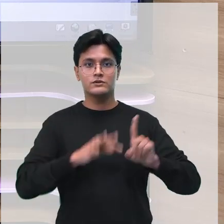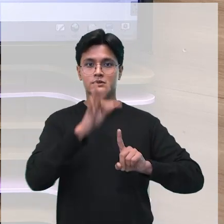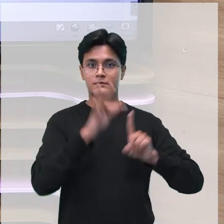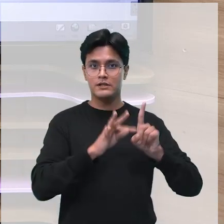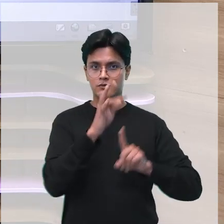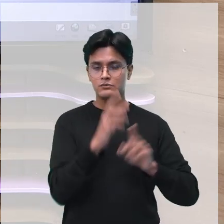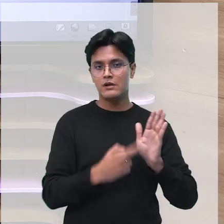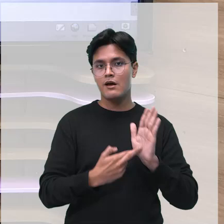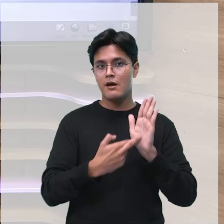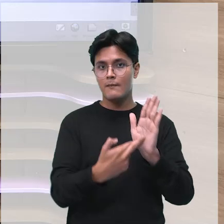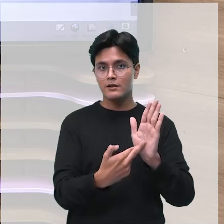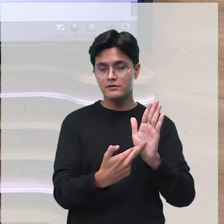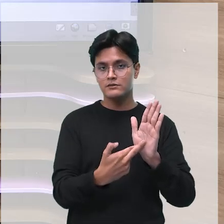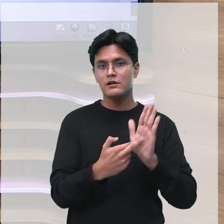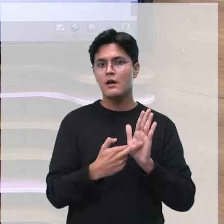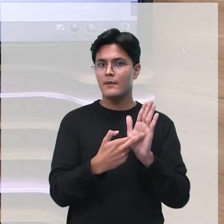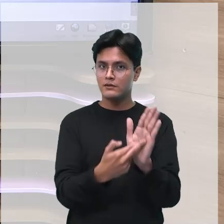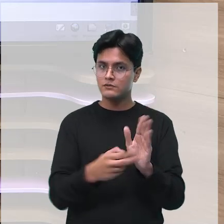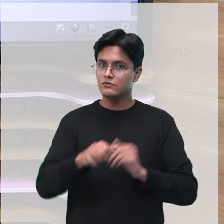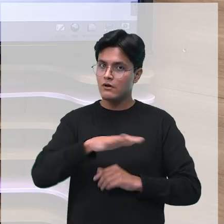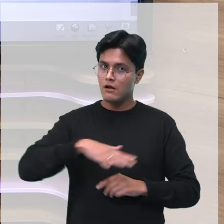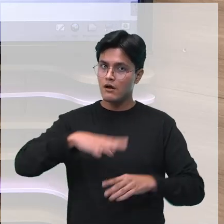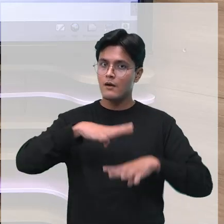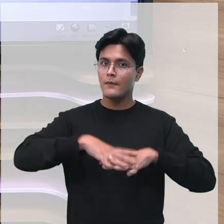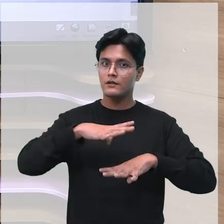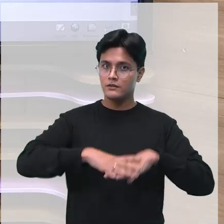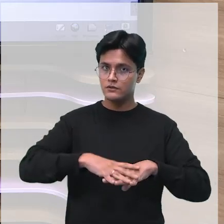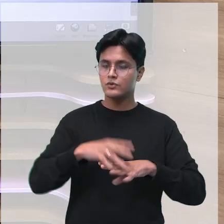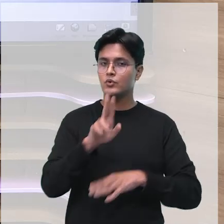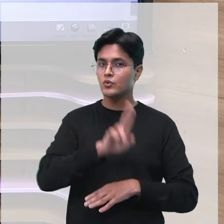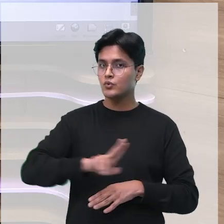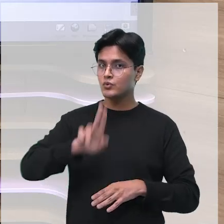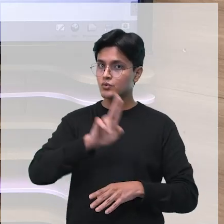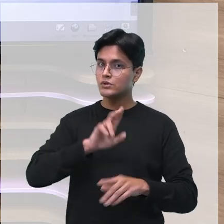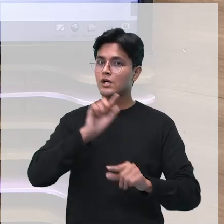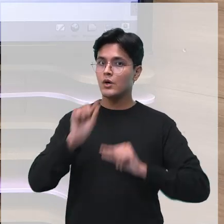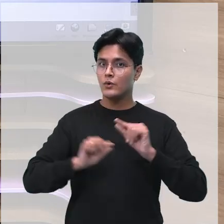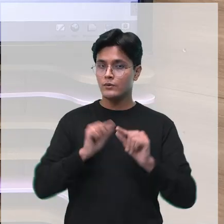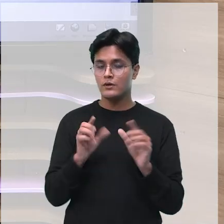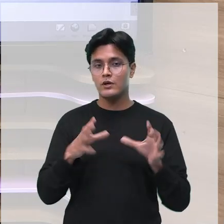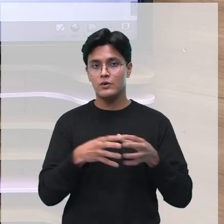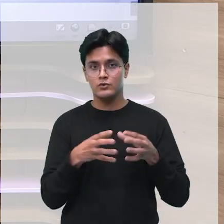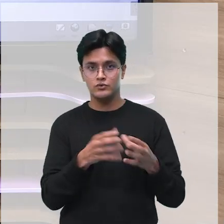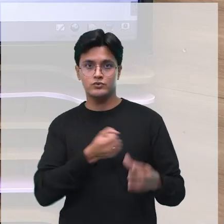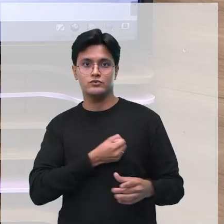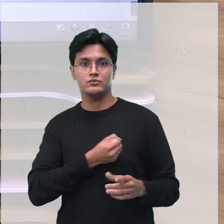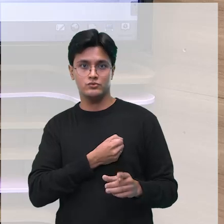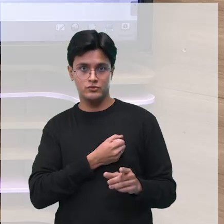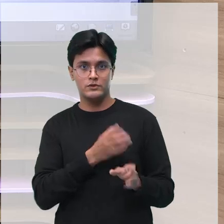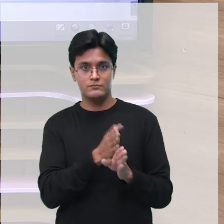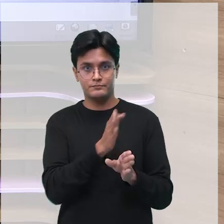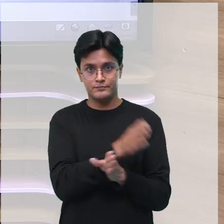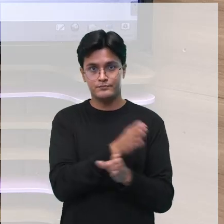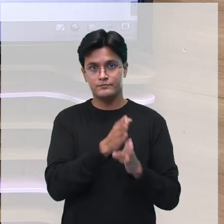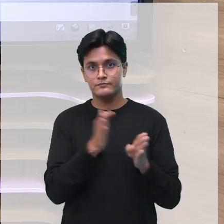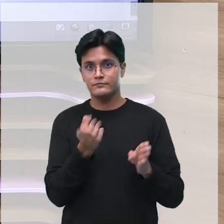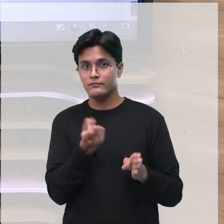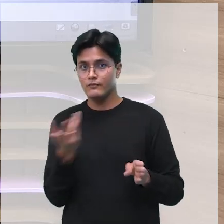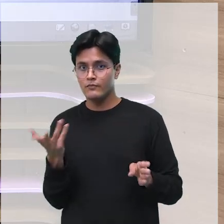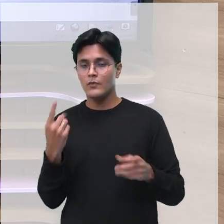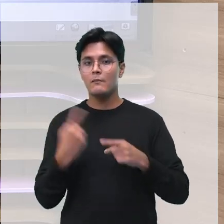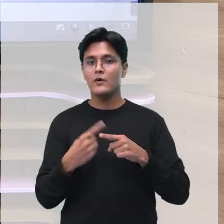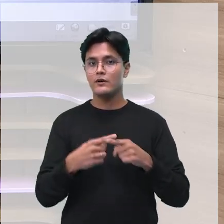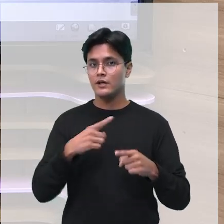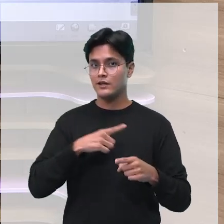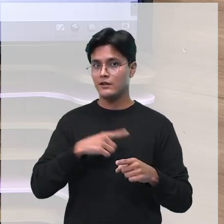para a gente representar na matemática a gente precisa do conjunto dos números inteiros por quê Porque eu